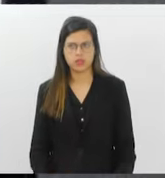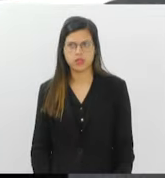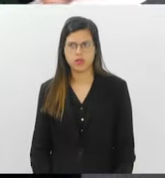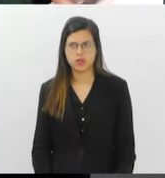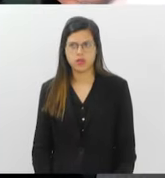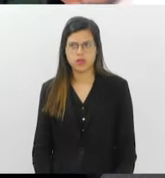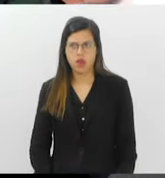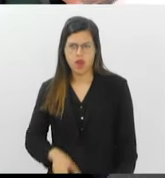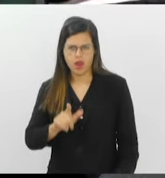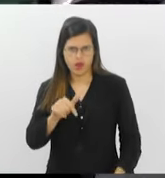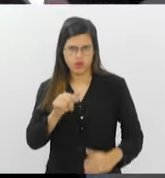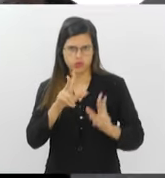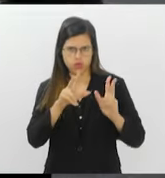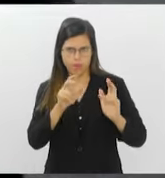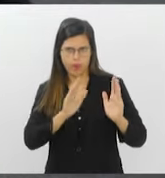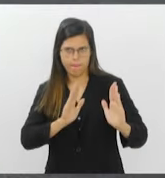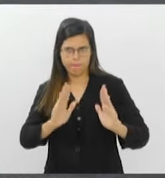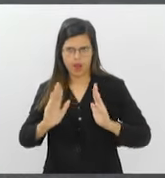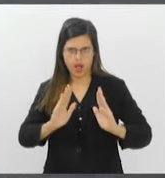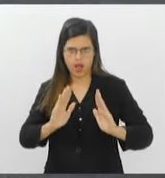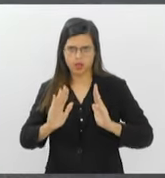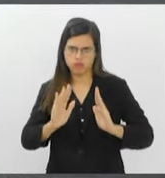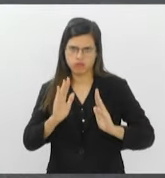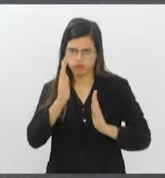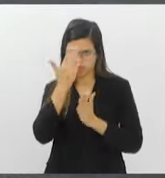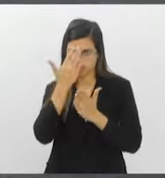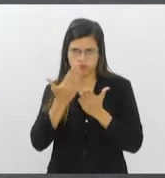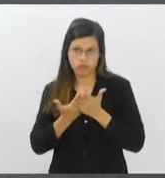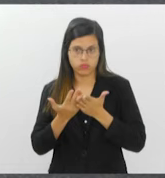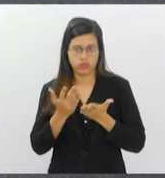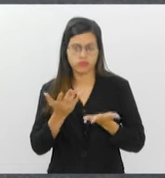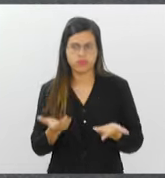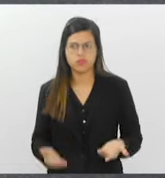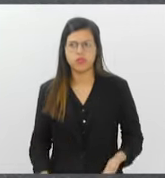do prazo, né? Acho eu.